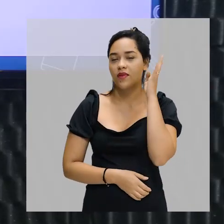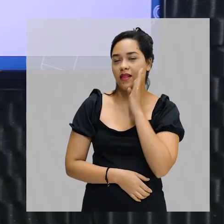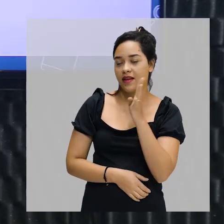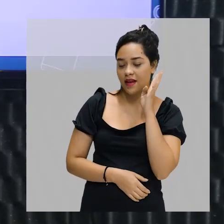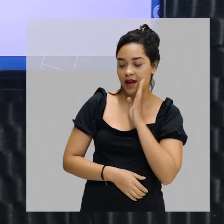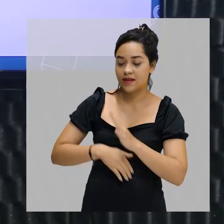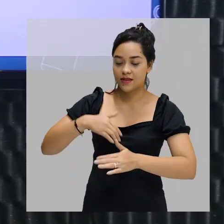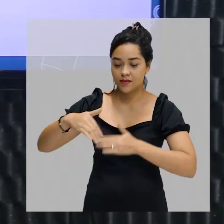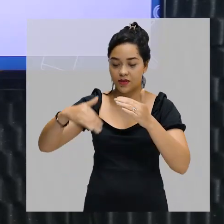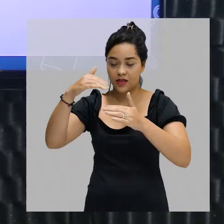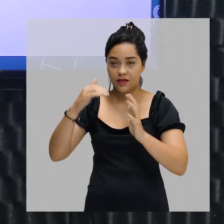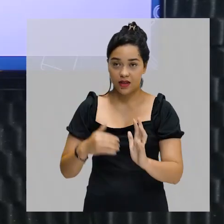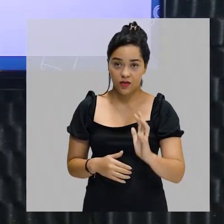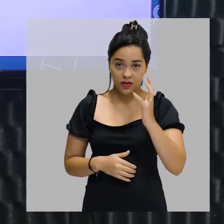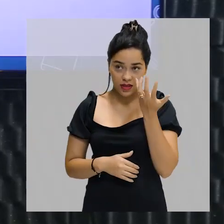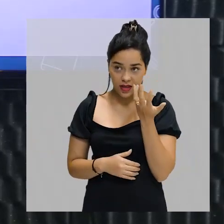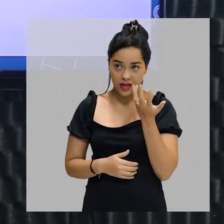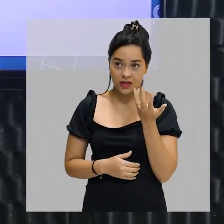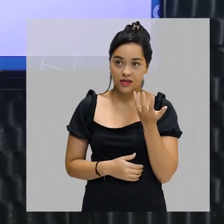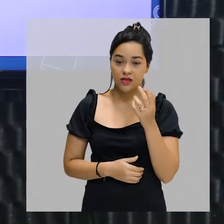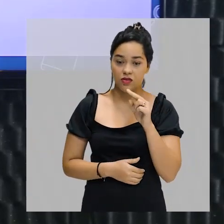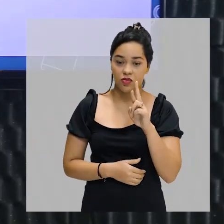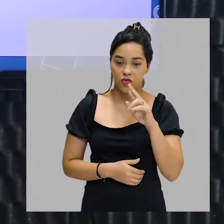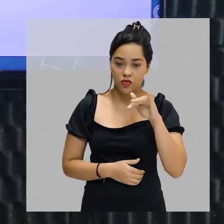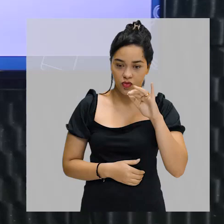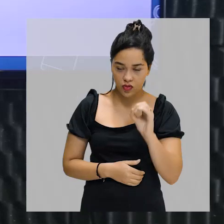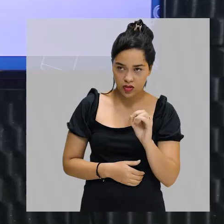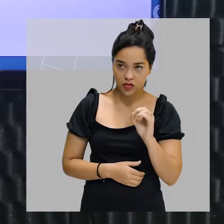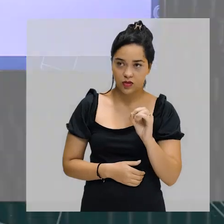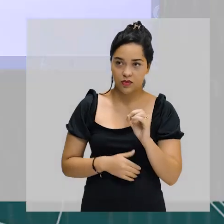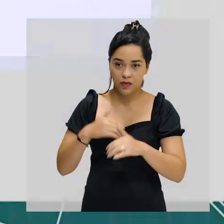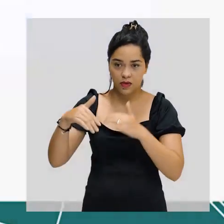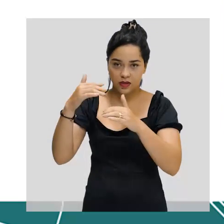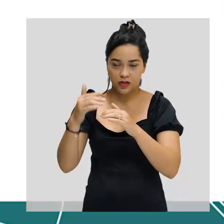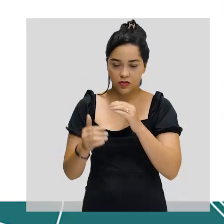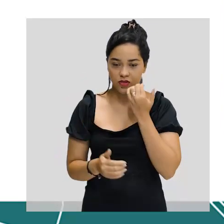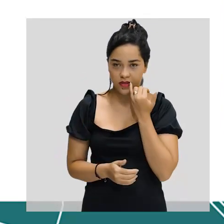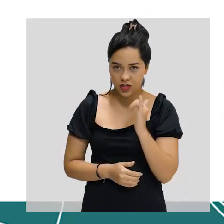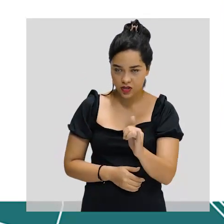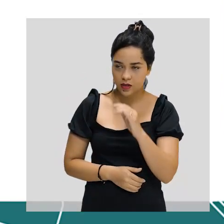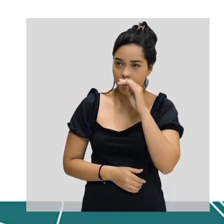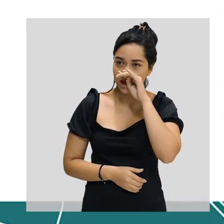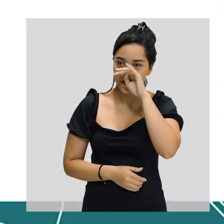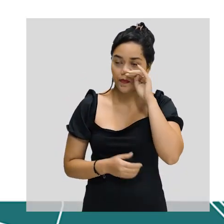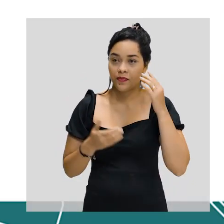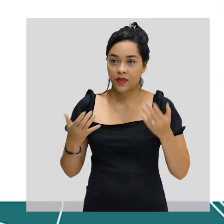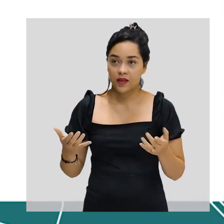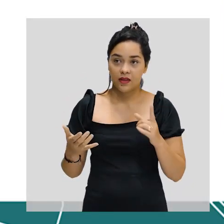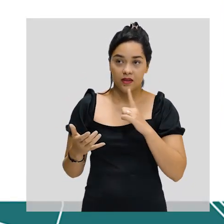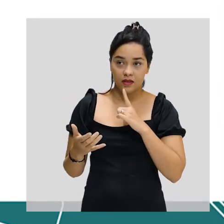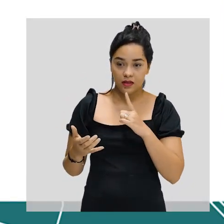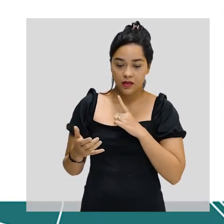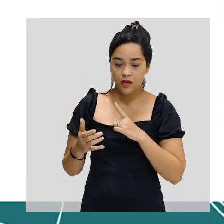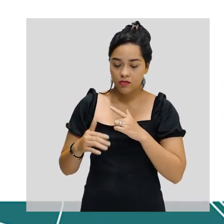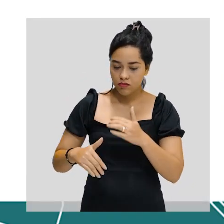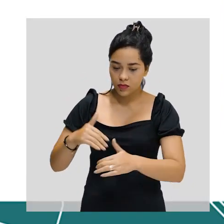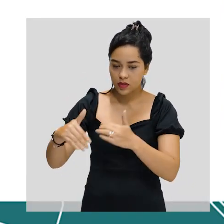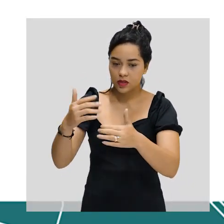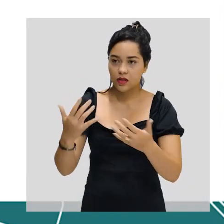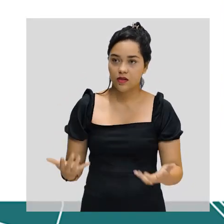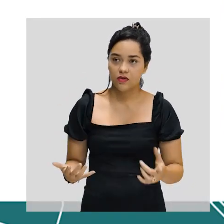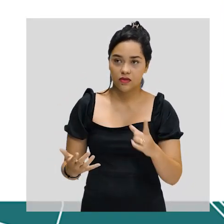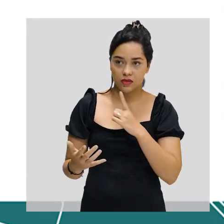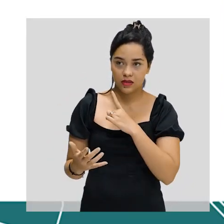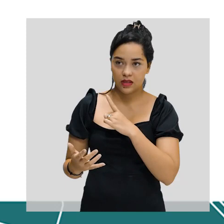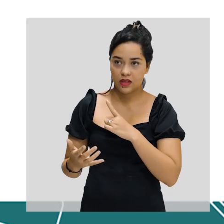processos de enriquecimento que acontecem aí no urânio para a produção de energia, tá ok? Então, a aula de hoje, né? Vamos fazer uma breve introdução, vamos falar